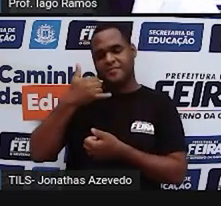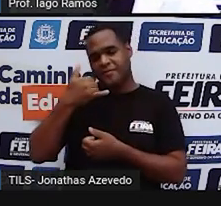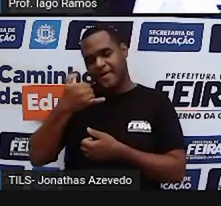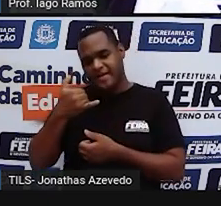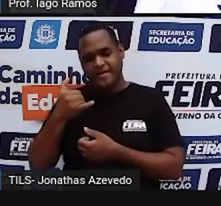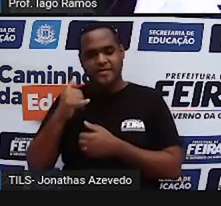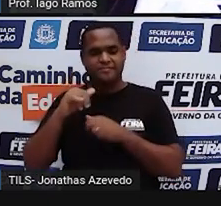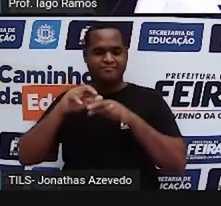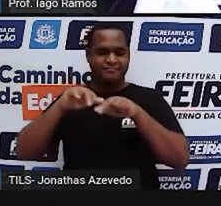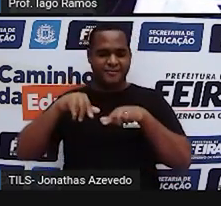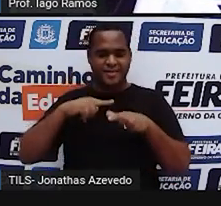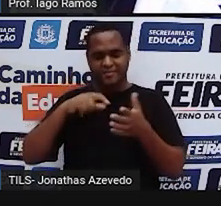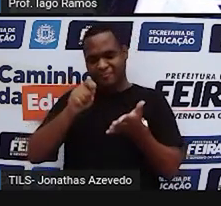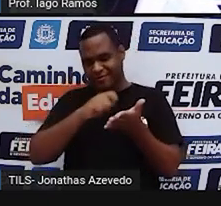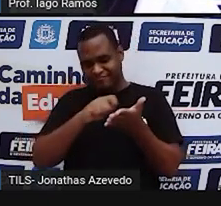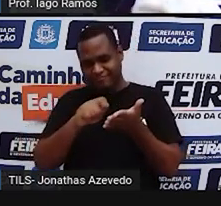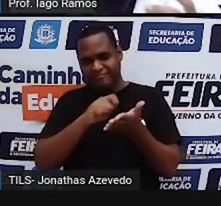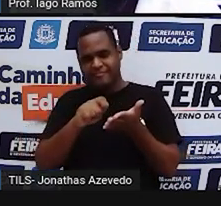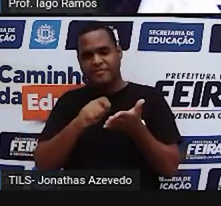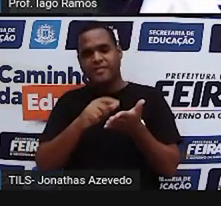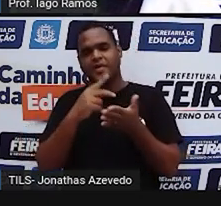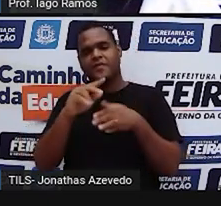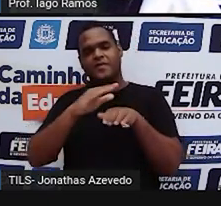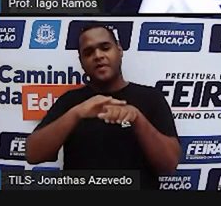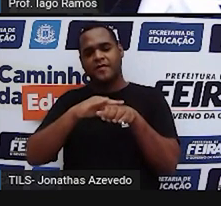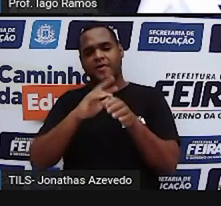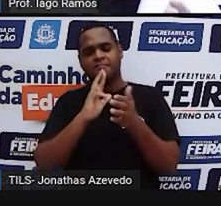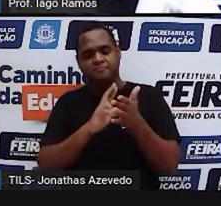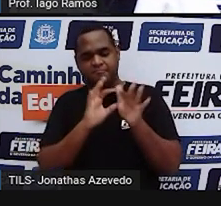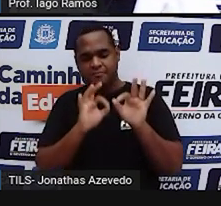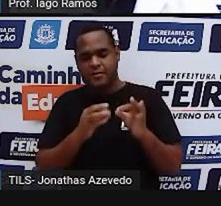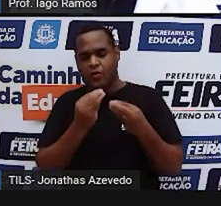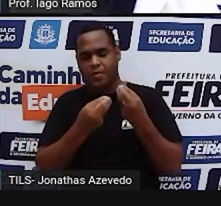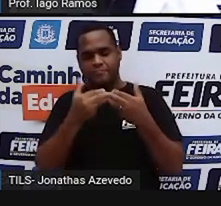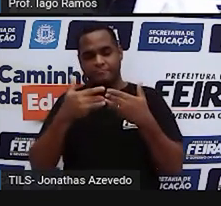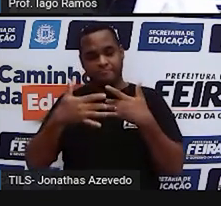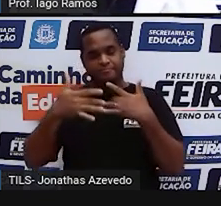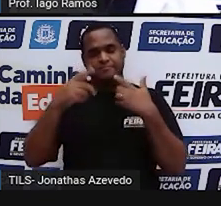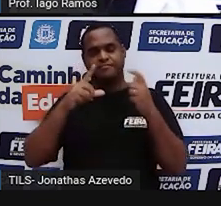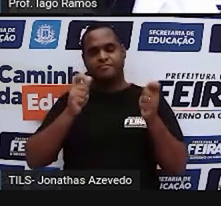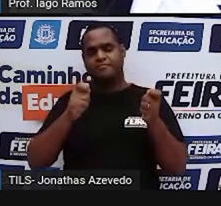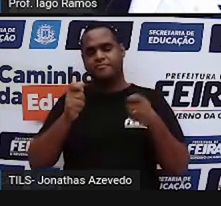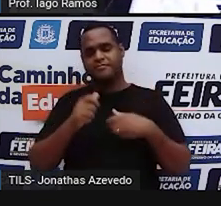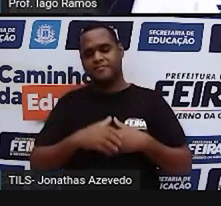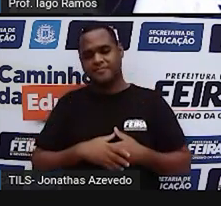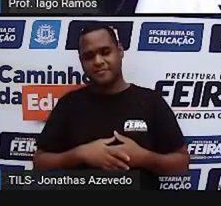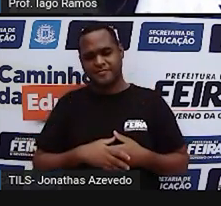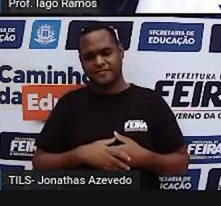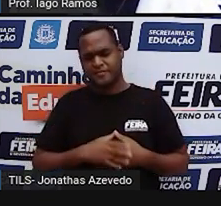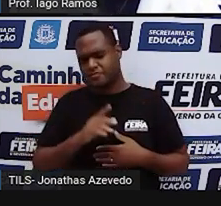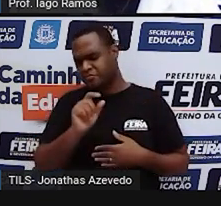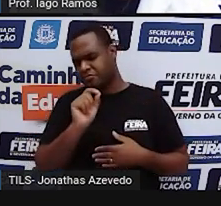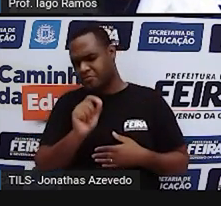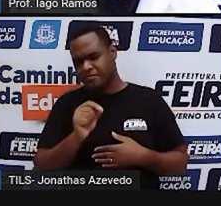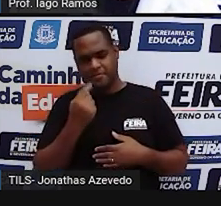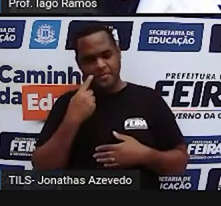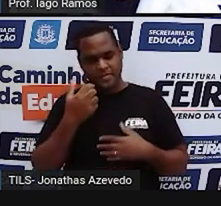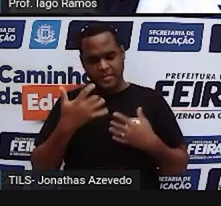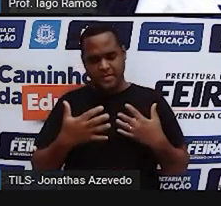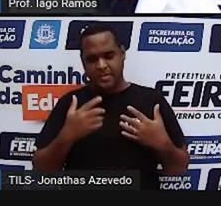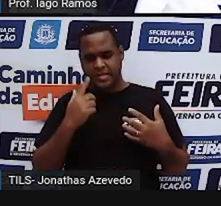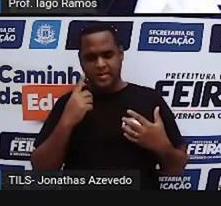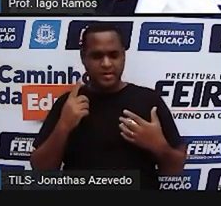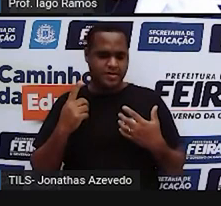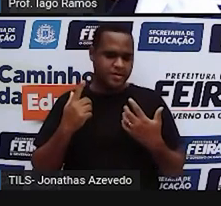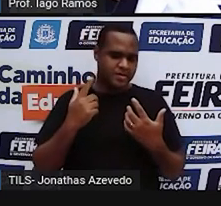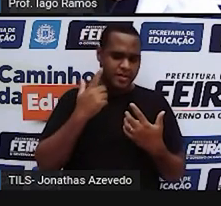ou uma caneta e você faça anotações do que você vai ver a partir de agora certo porque você fazendo essas anotações